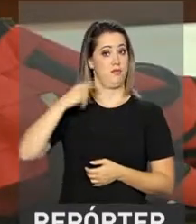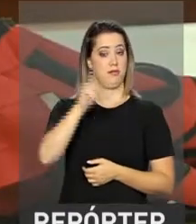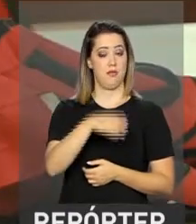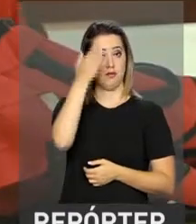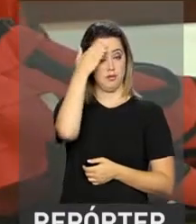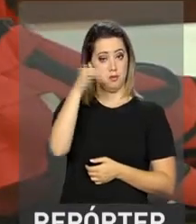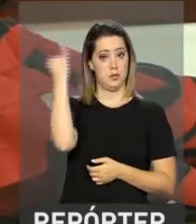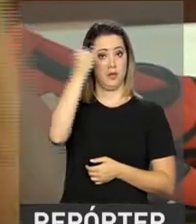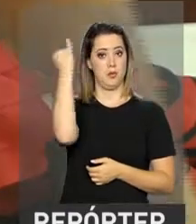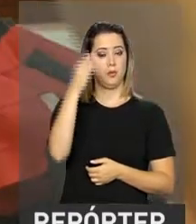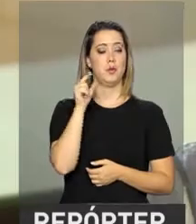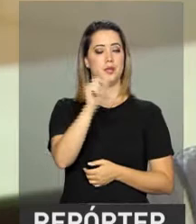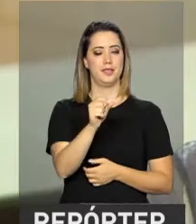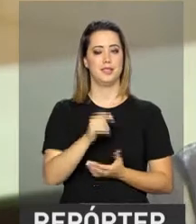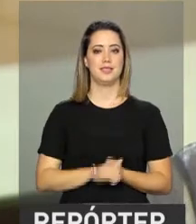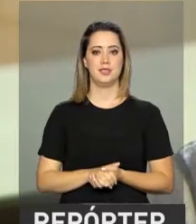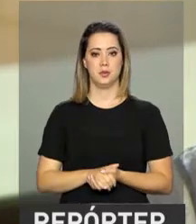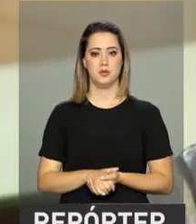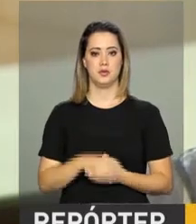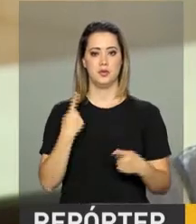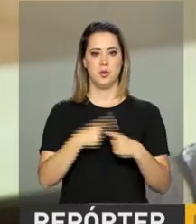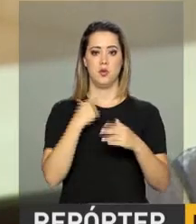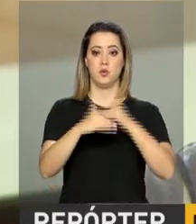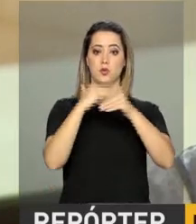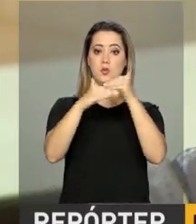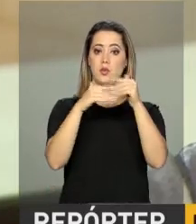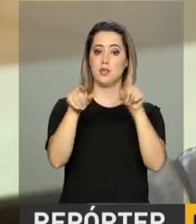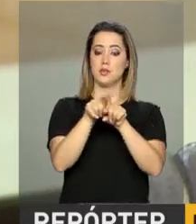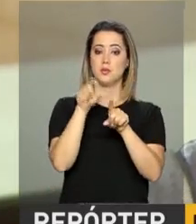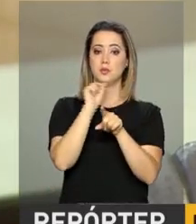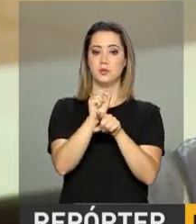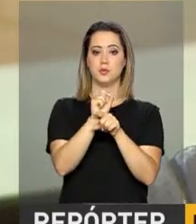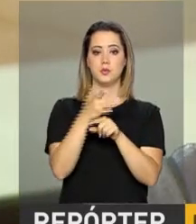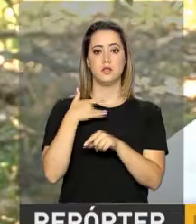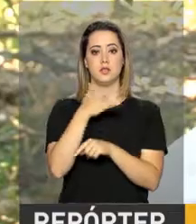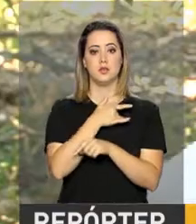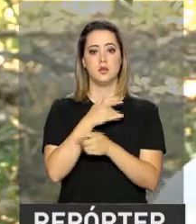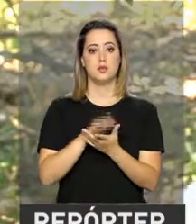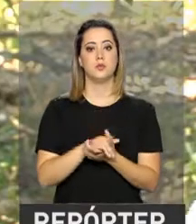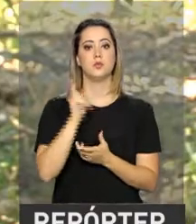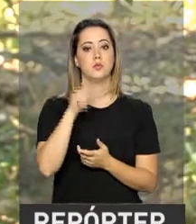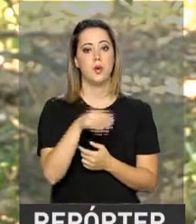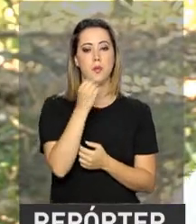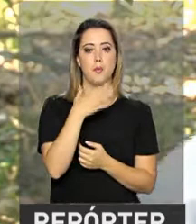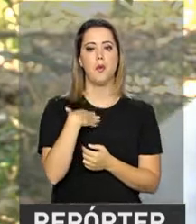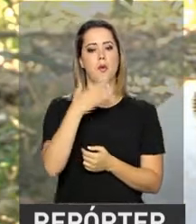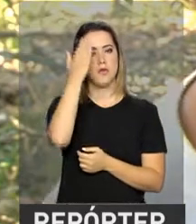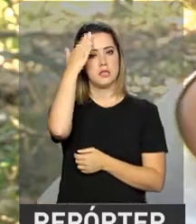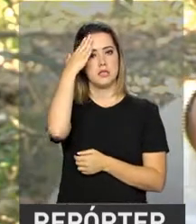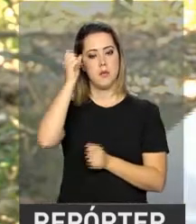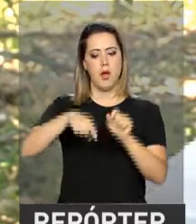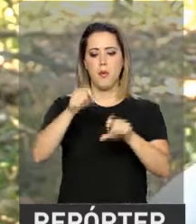de um prato colorido o fada do seu crescimento e no caso do da saúde foi muito bom saber que produzem